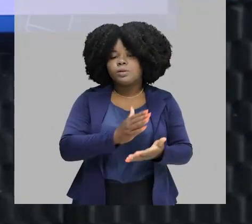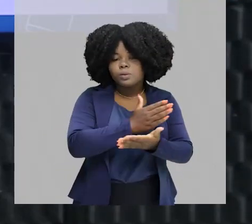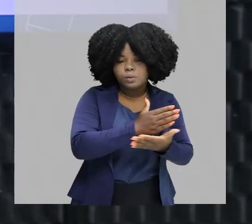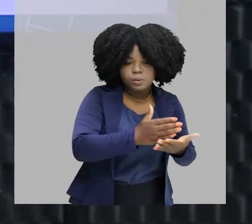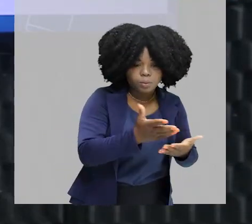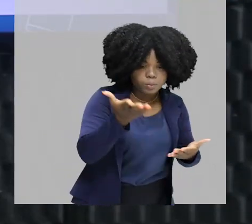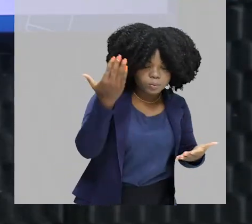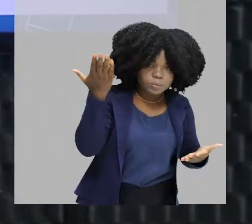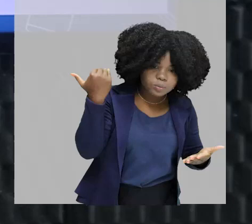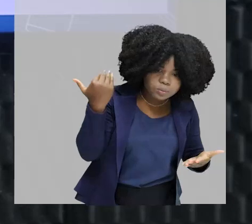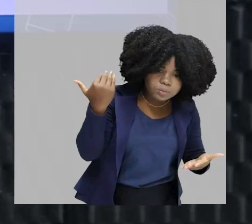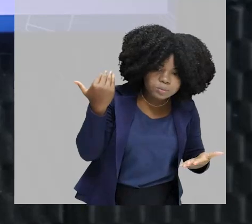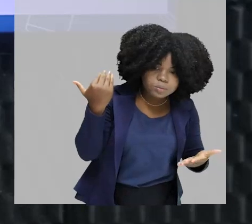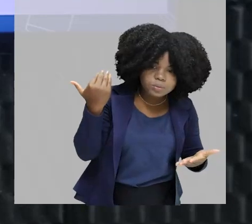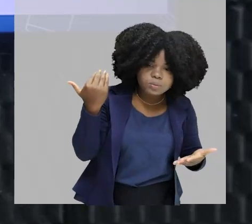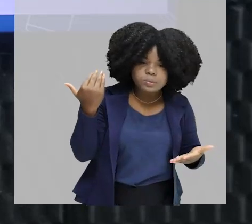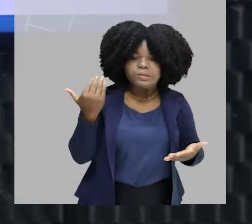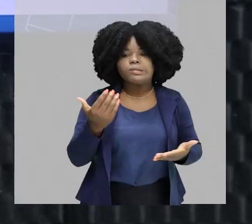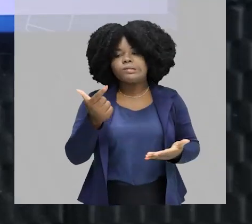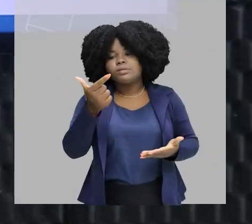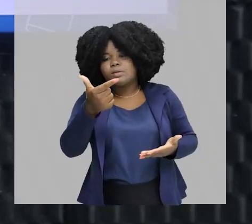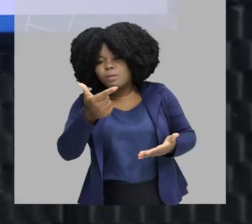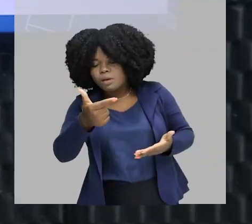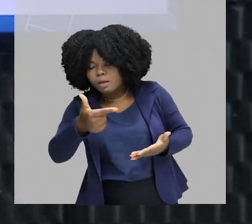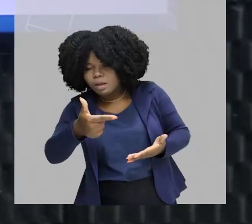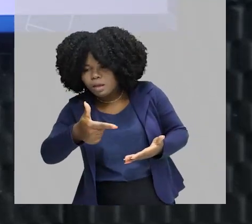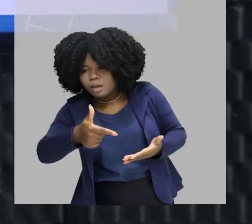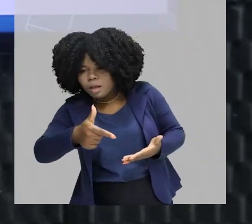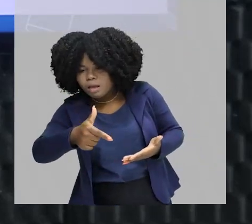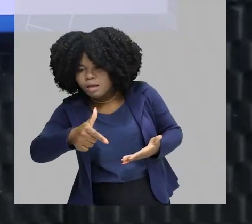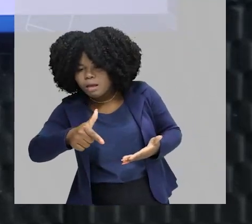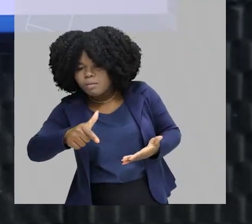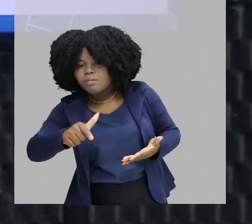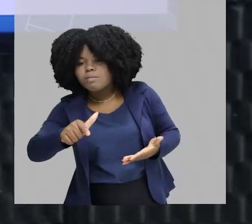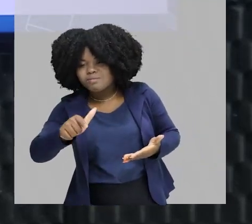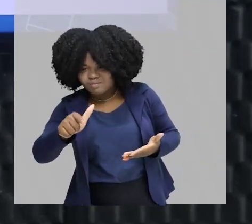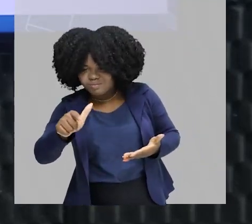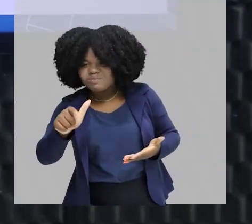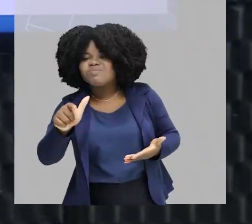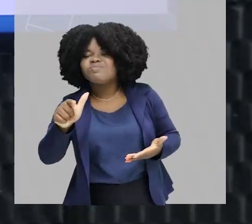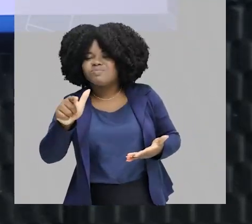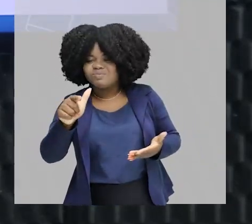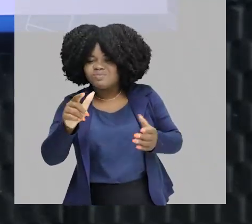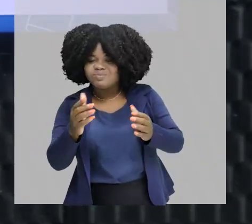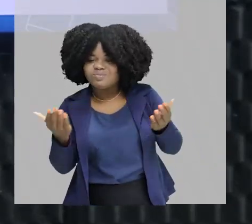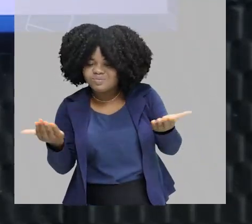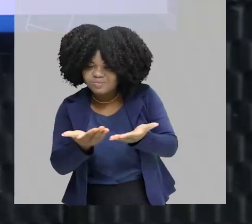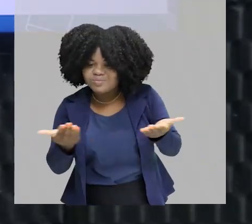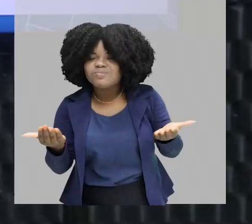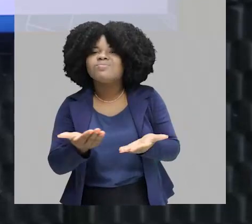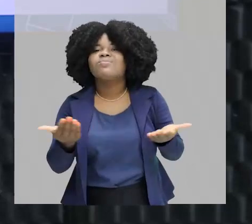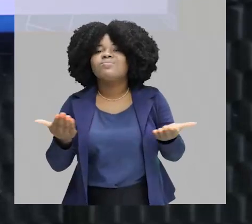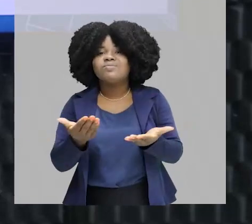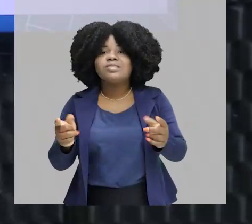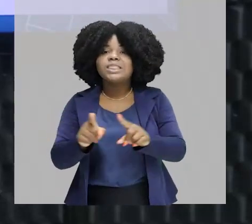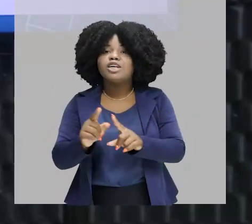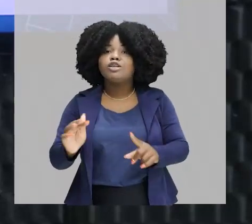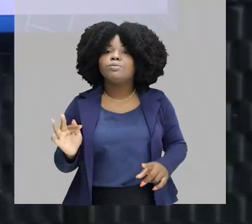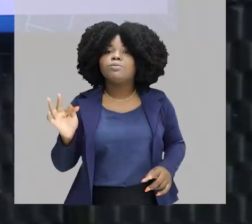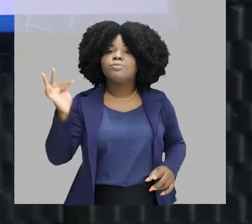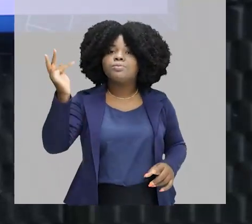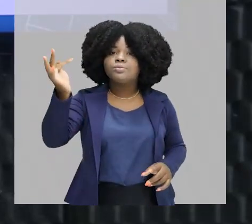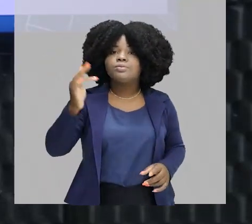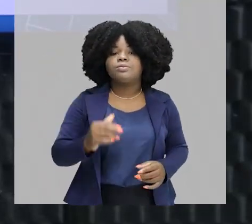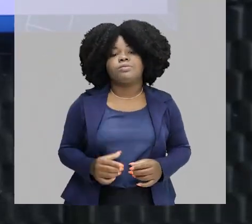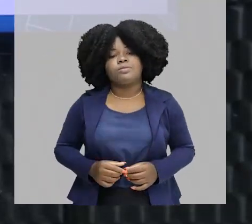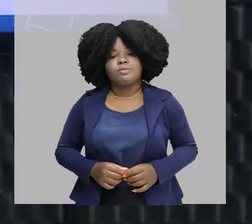no passado e tem uma duração que continua a afetar o presente e possivelmente o futuro.